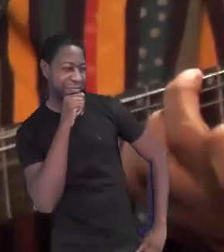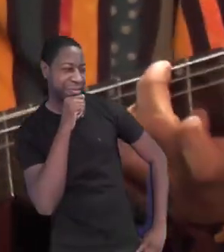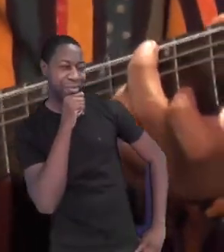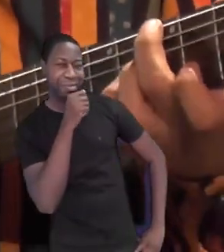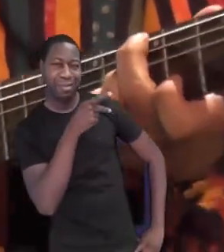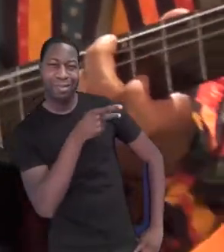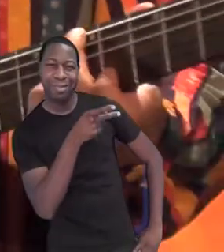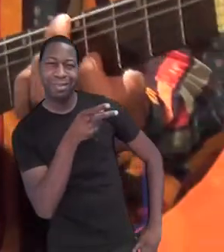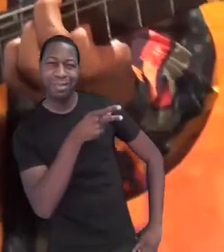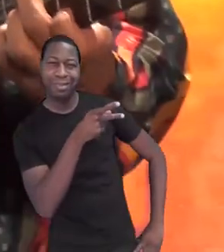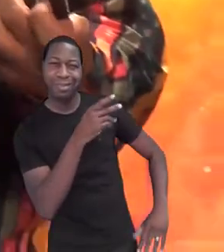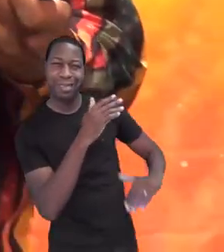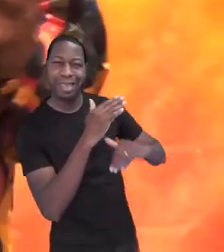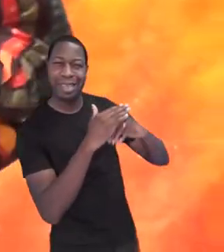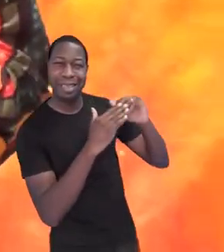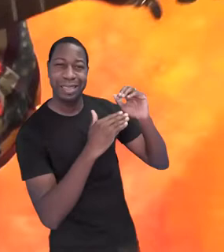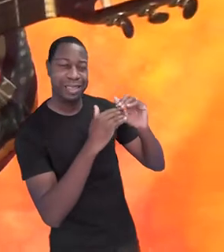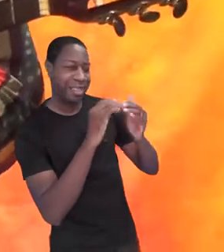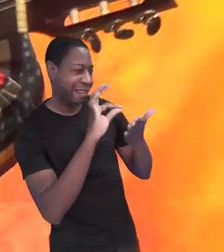Costureirinhas